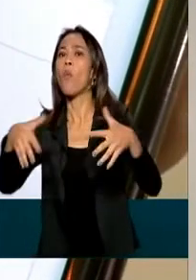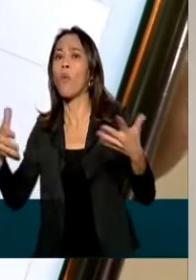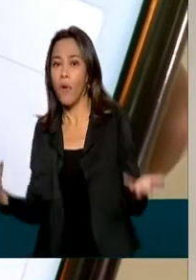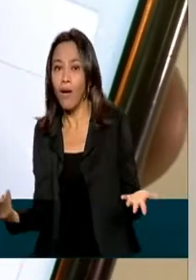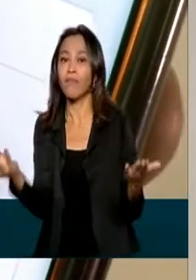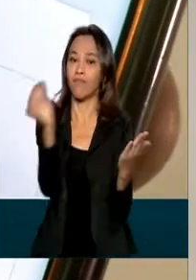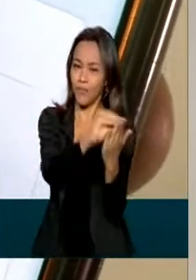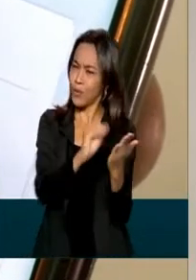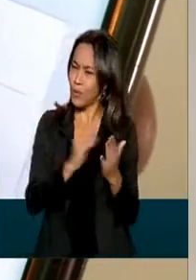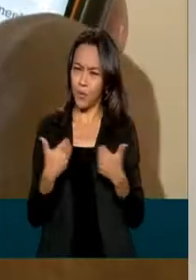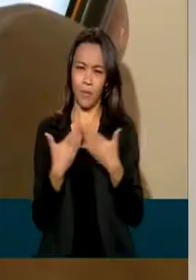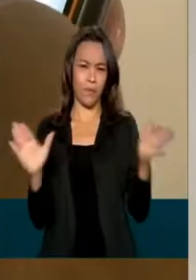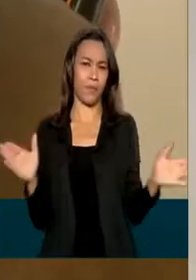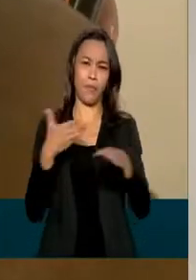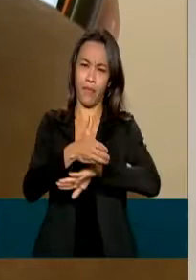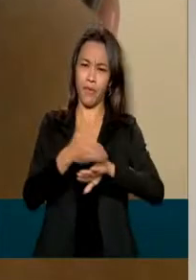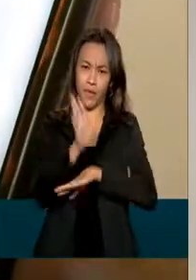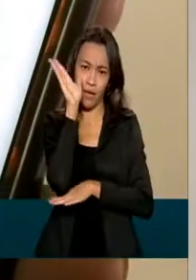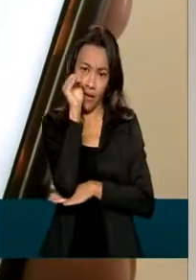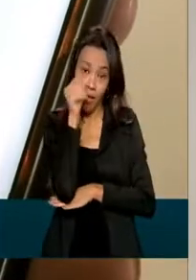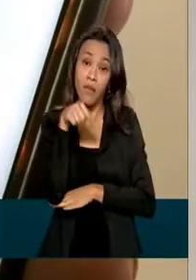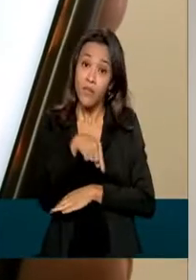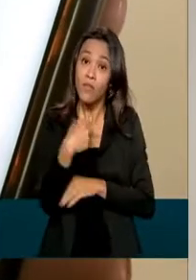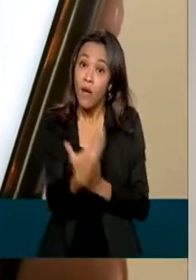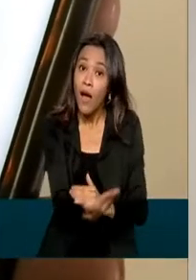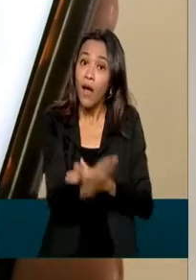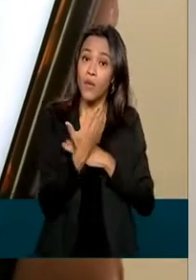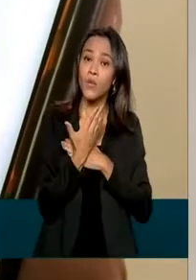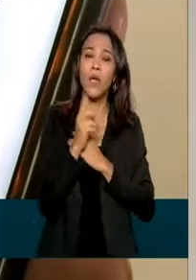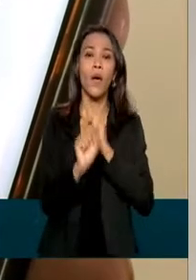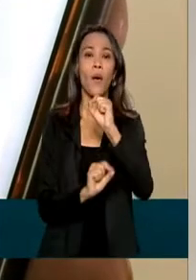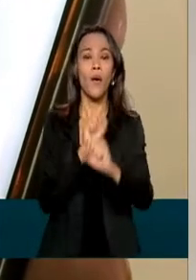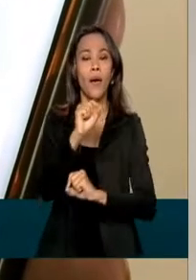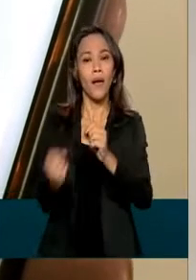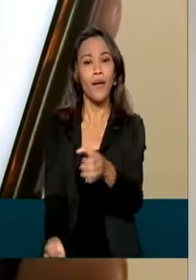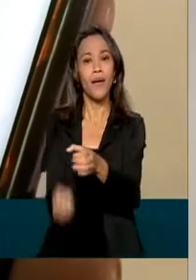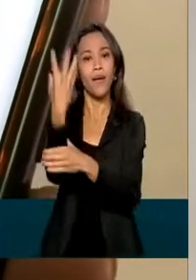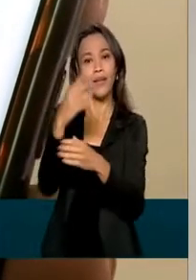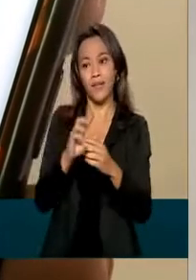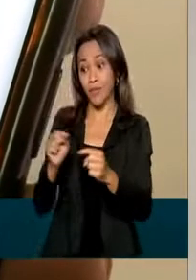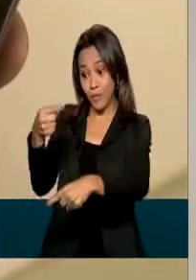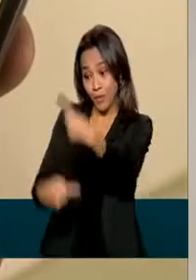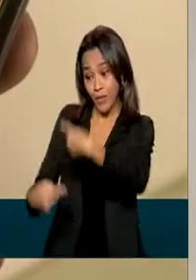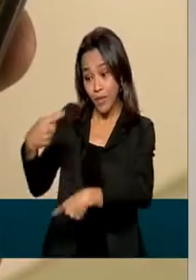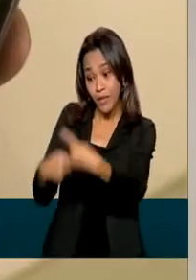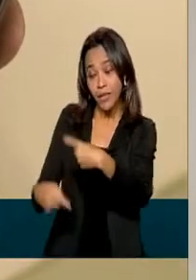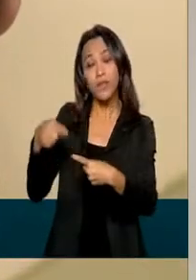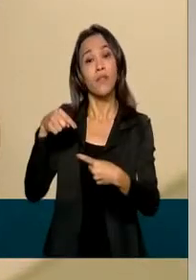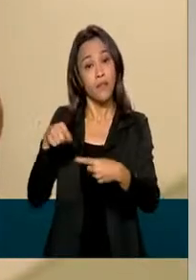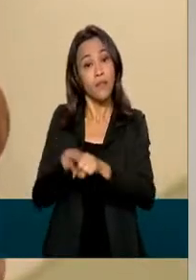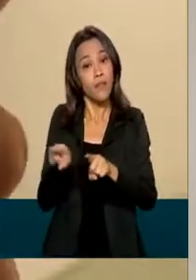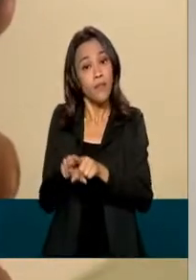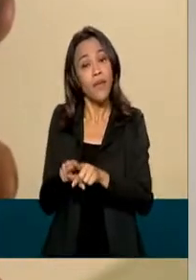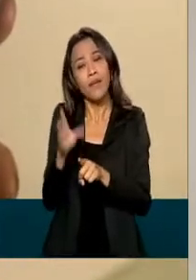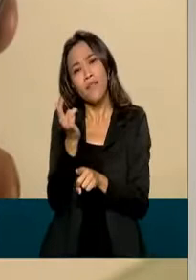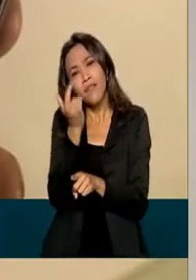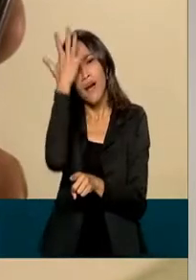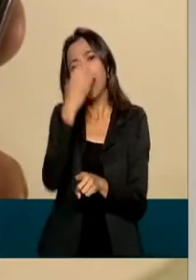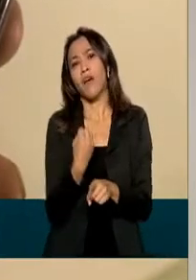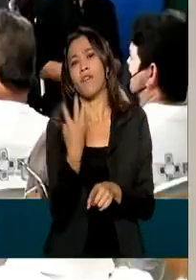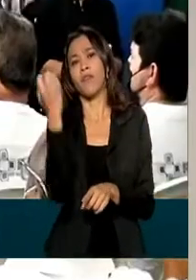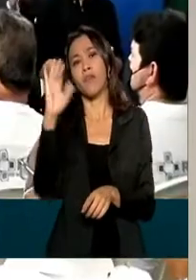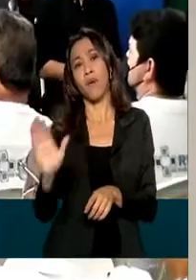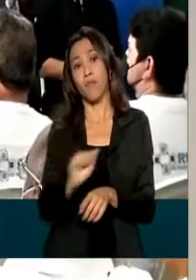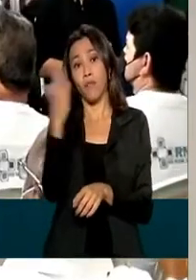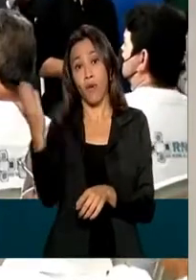aberto para consulta. A medida vai ajudar na criação de políticas públicas e facilitar viagens